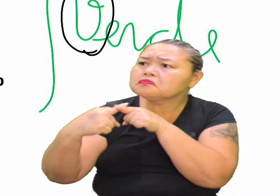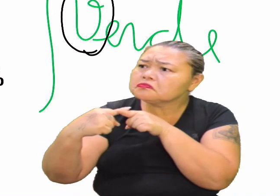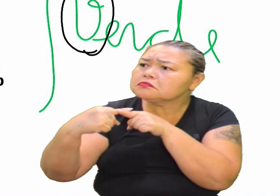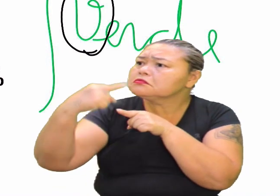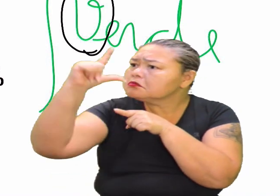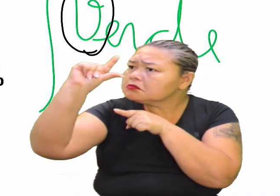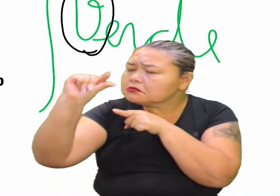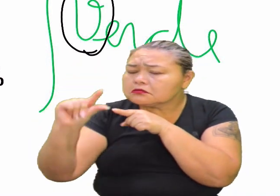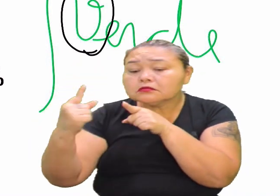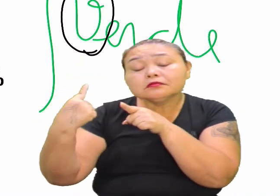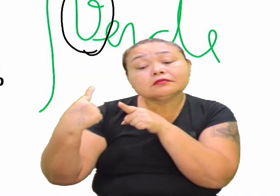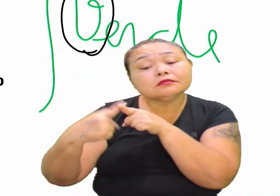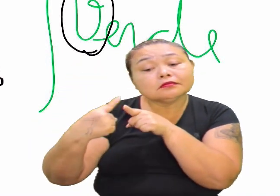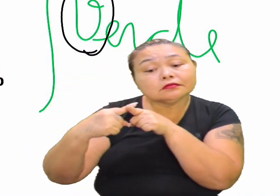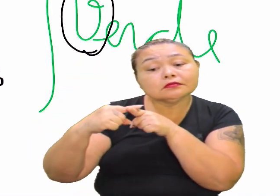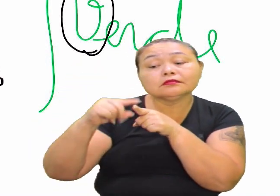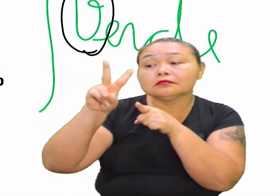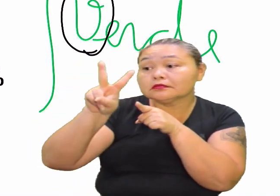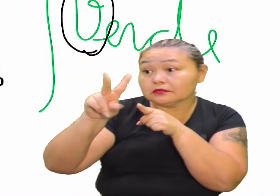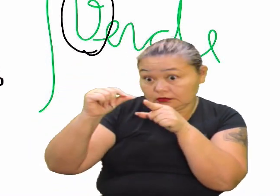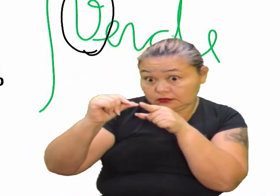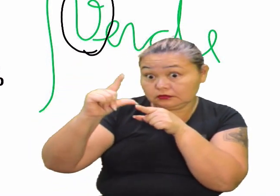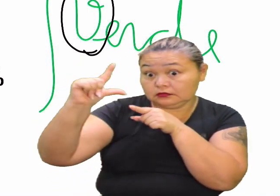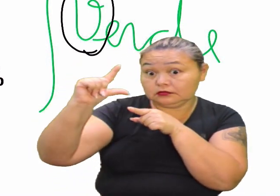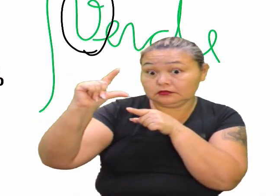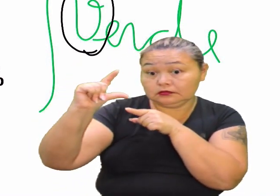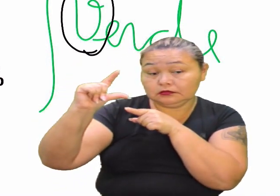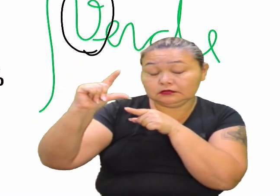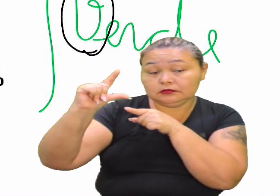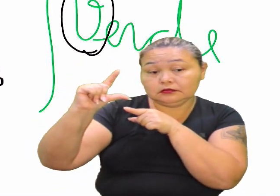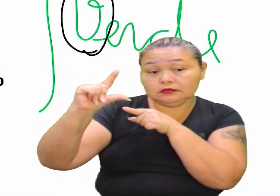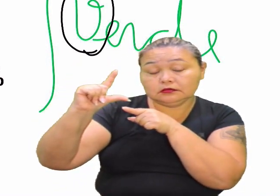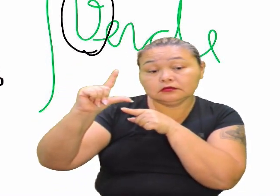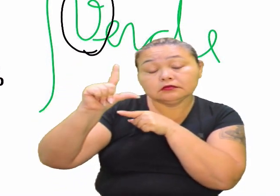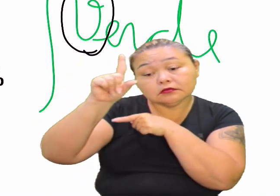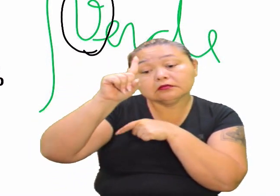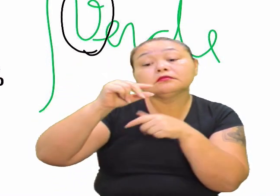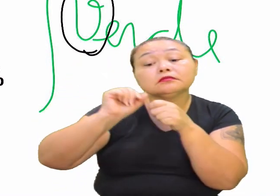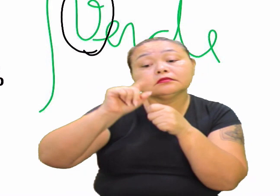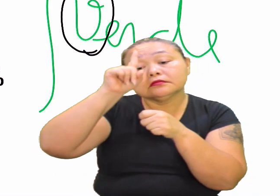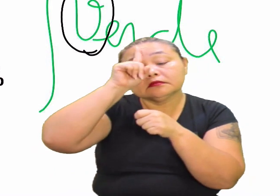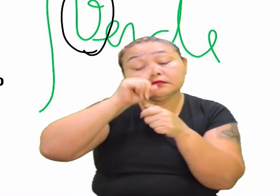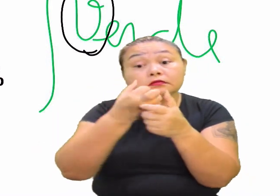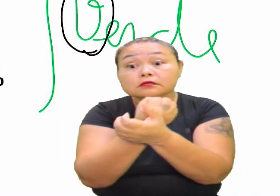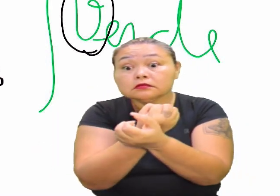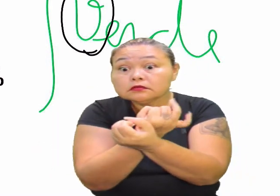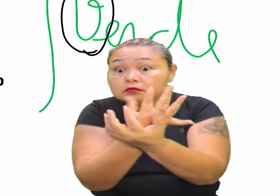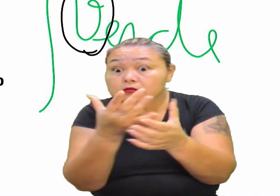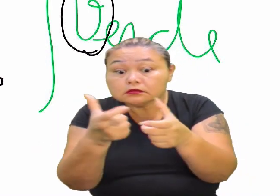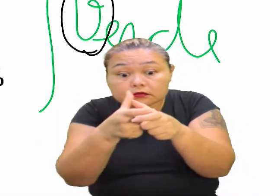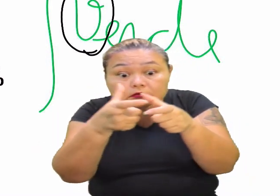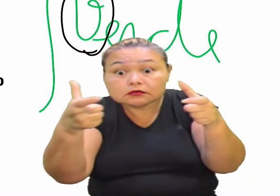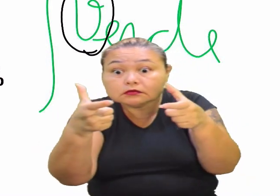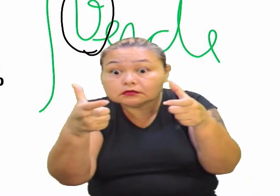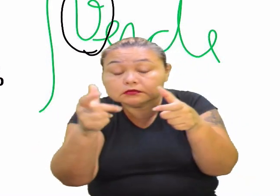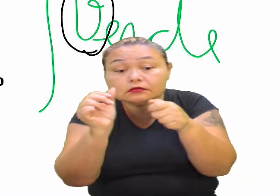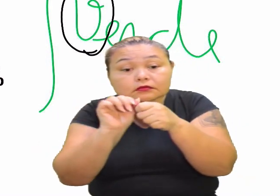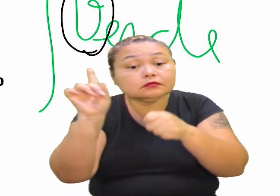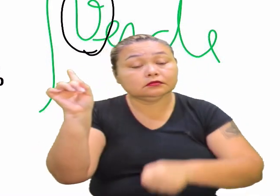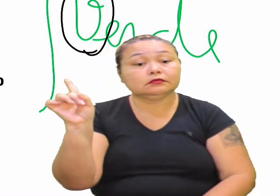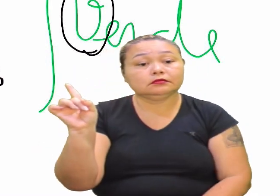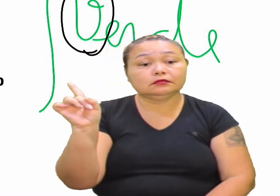Porque o V maior está no amarelo que se expressa em maior proporção.